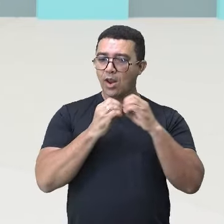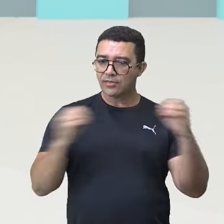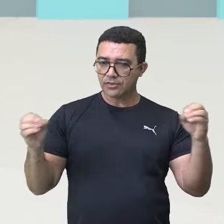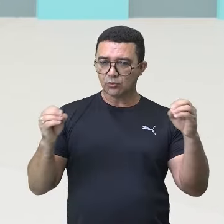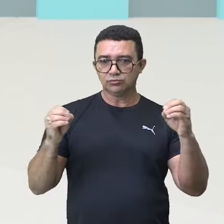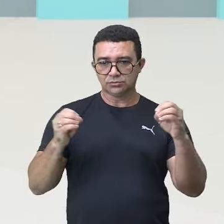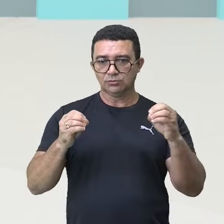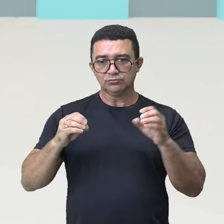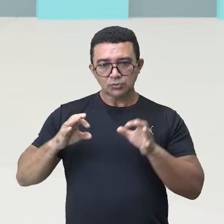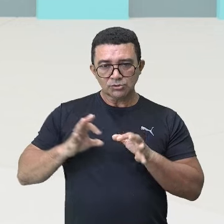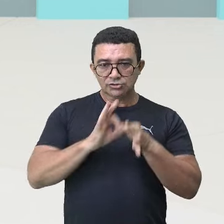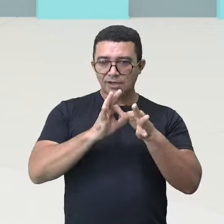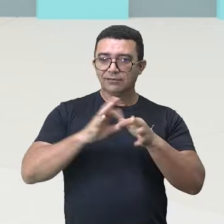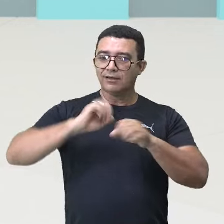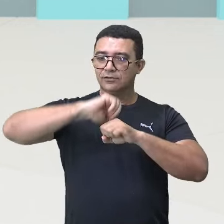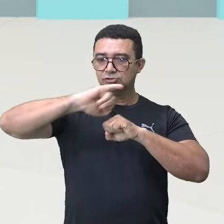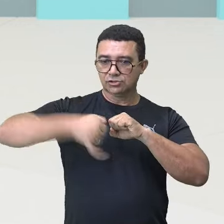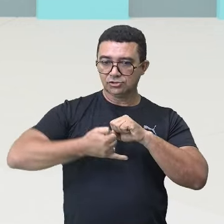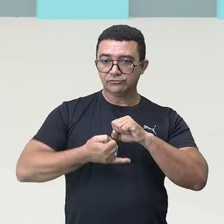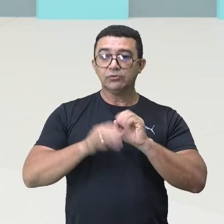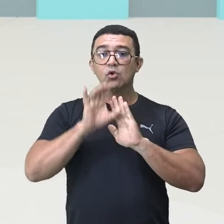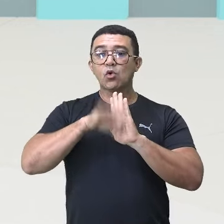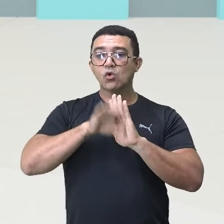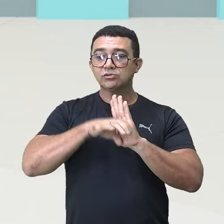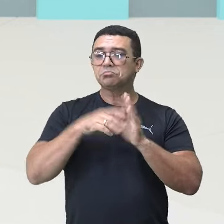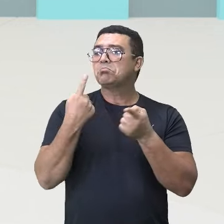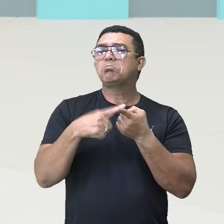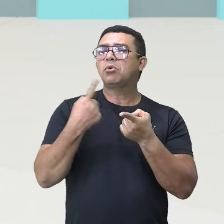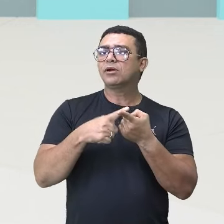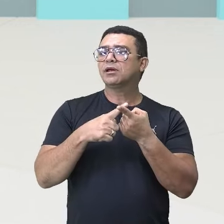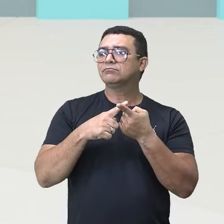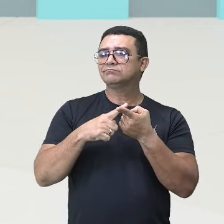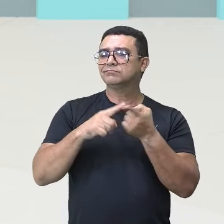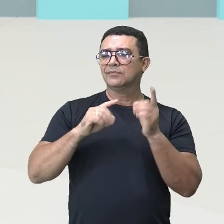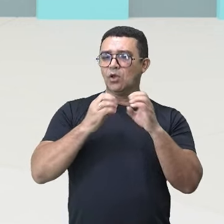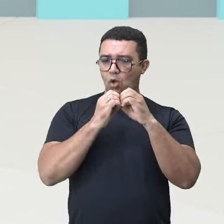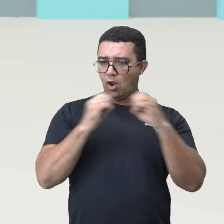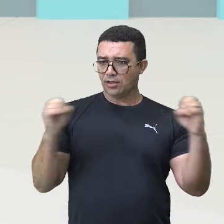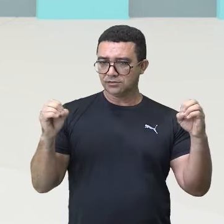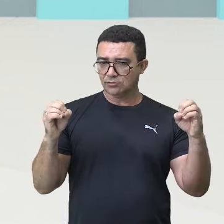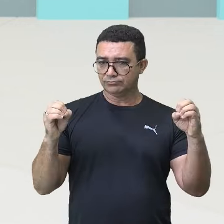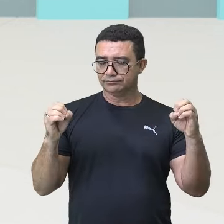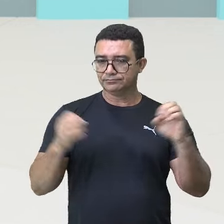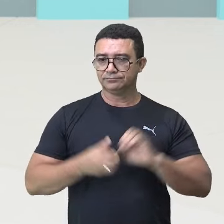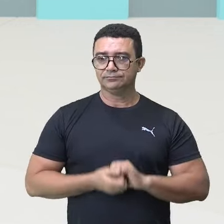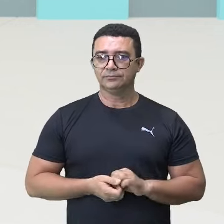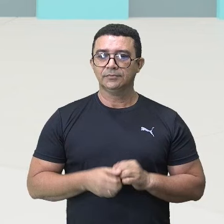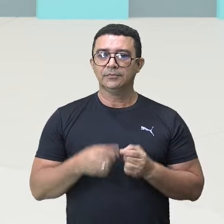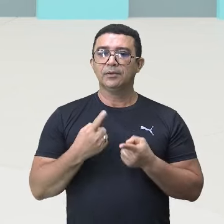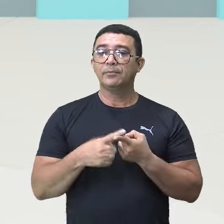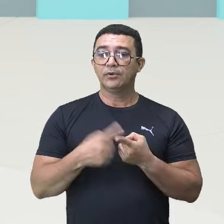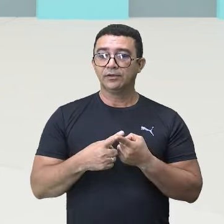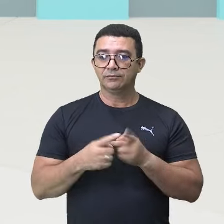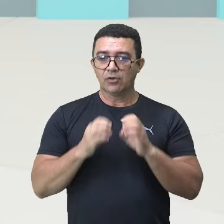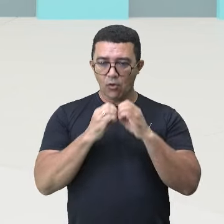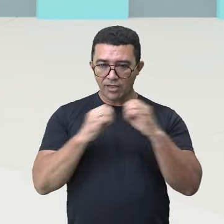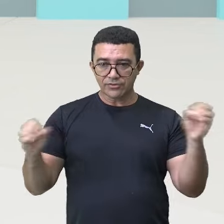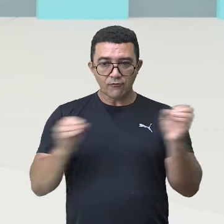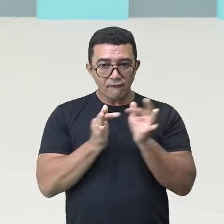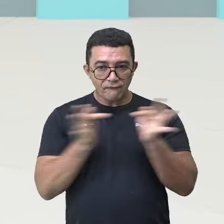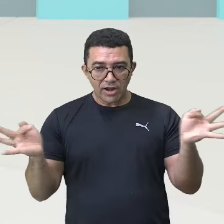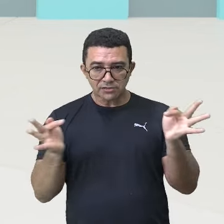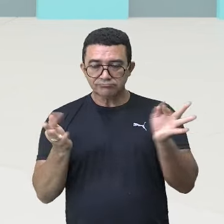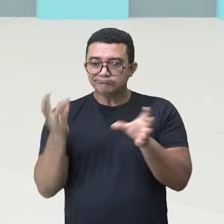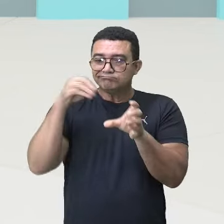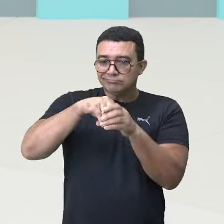adjetiva Então vamos lembrar o conceito Por que é uma oração porque não é a oração da igreja tá gente é oração frase com